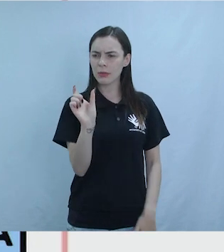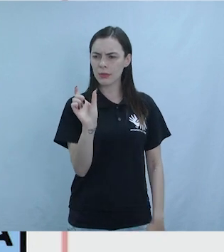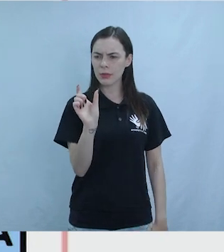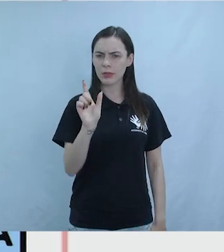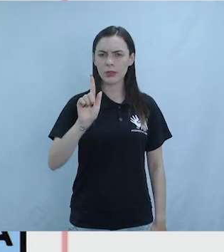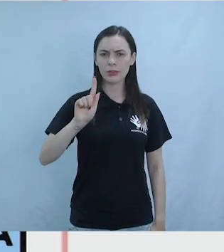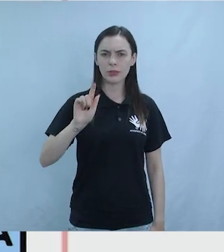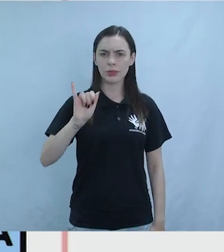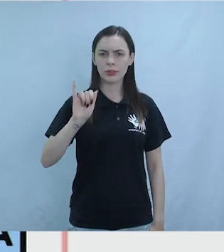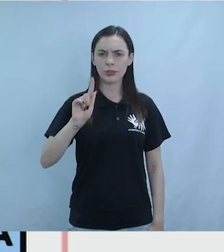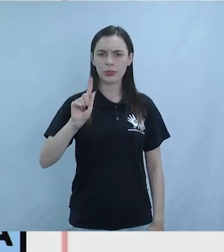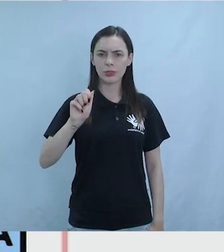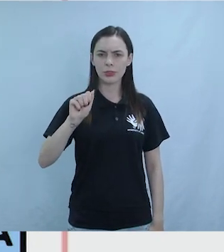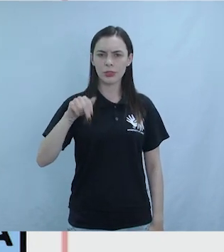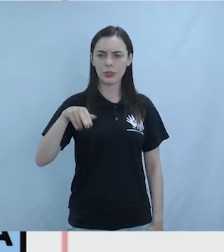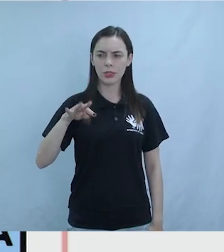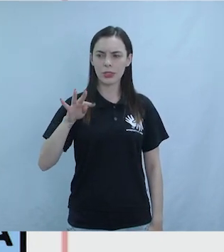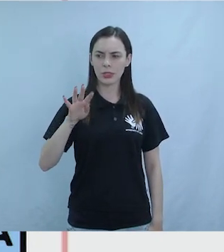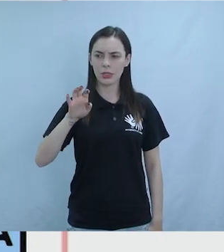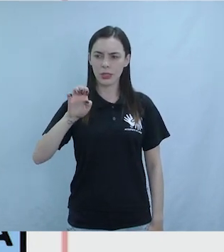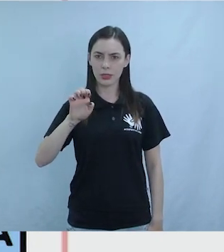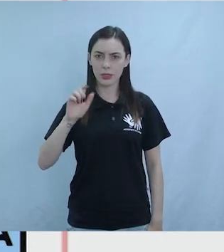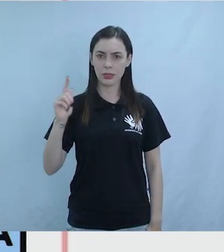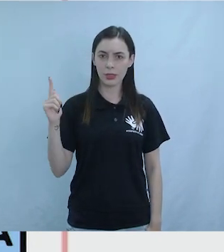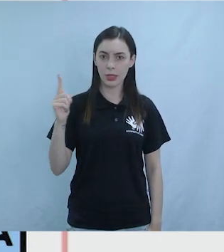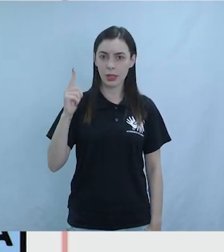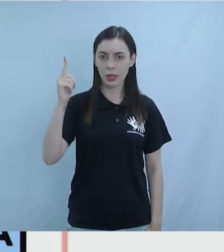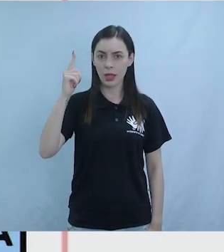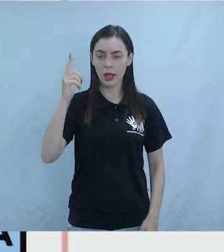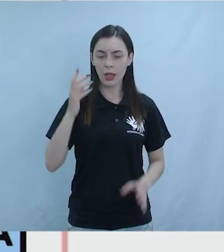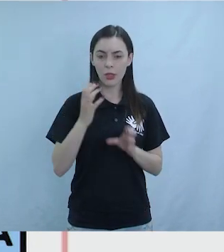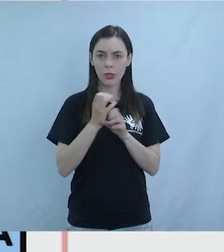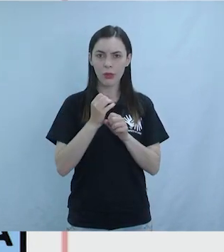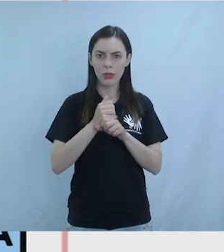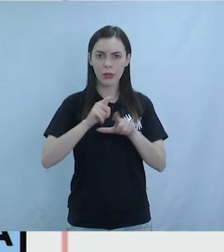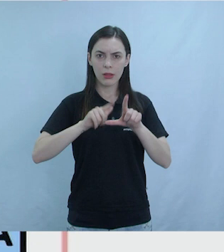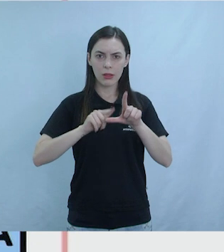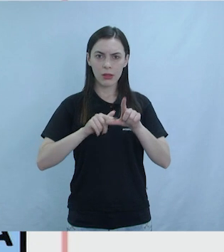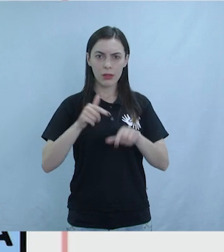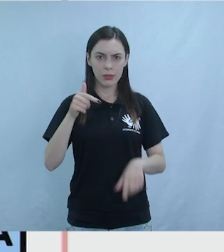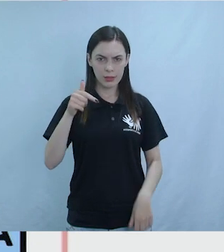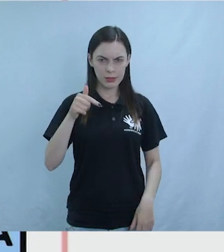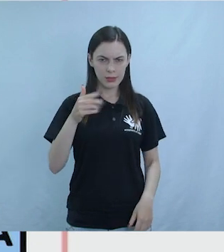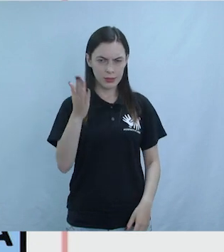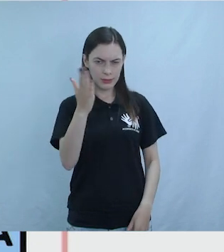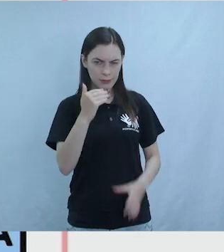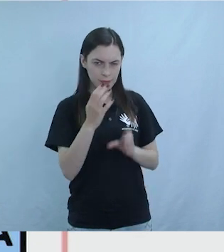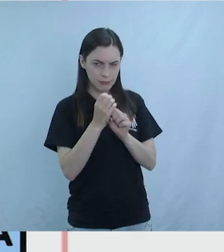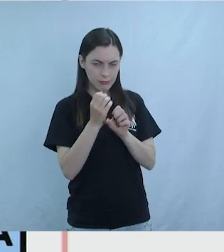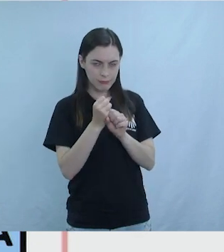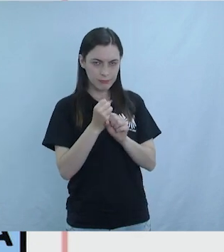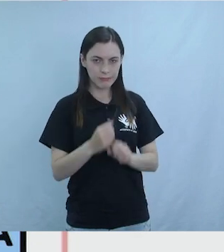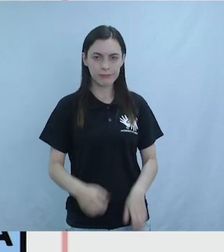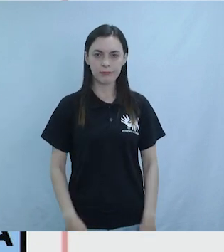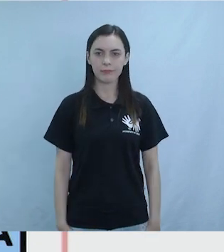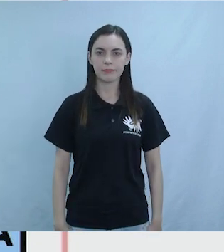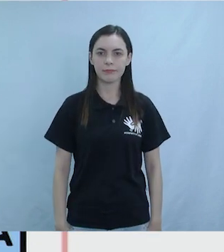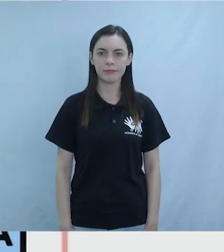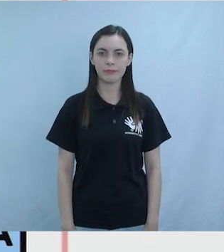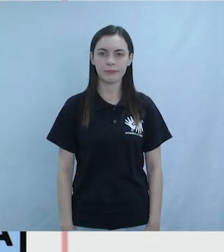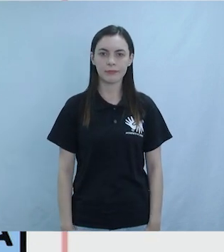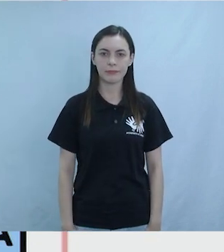vocês a palavra gigante, que tem 7 letras. Vamos contar comigo?